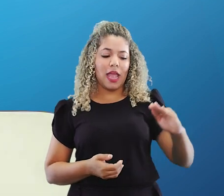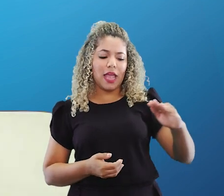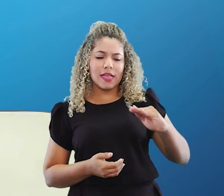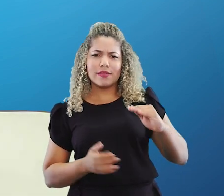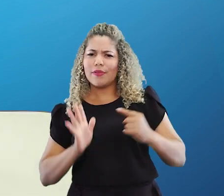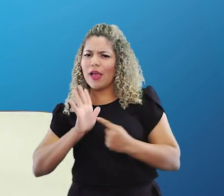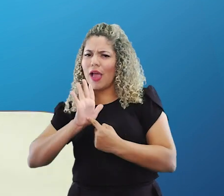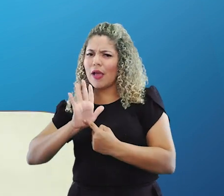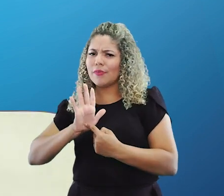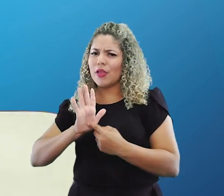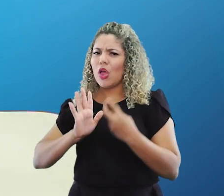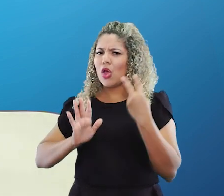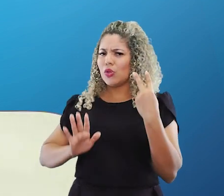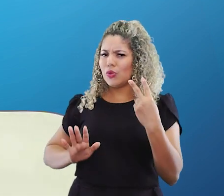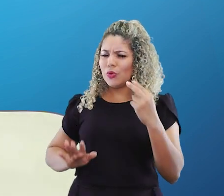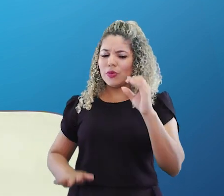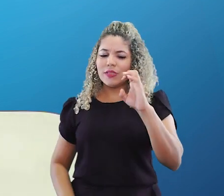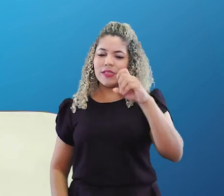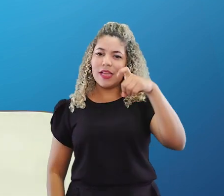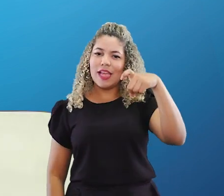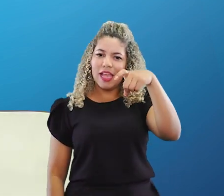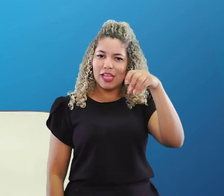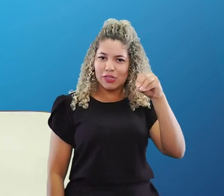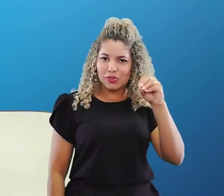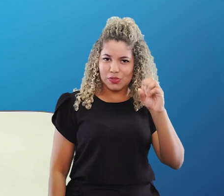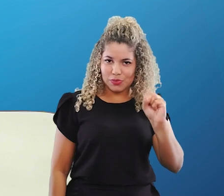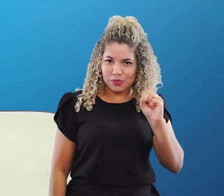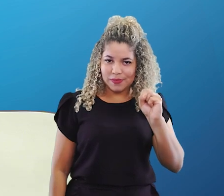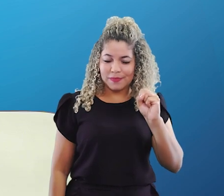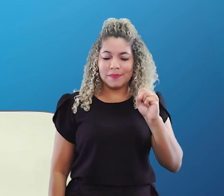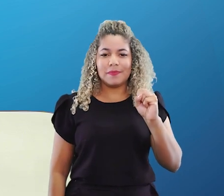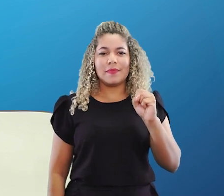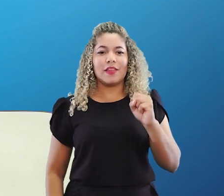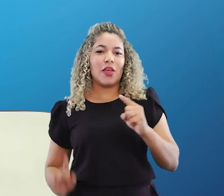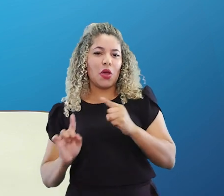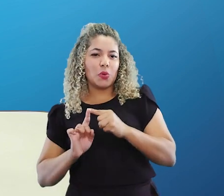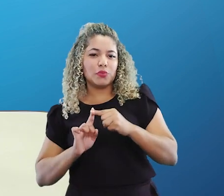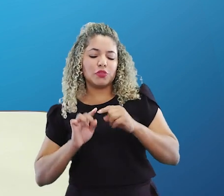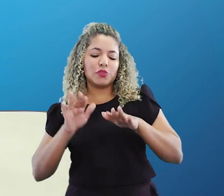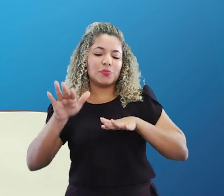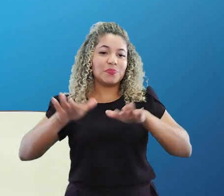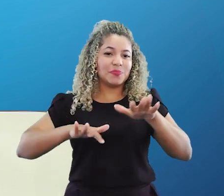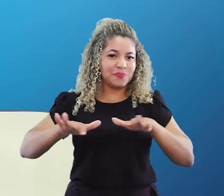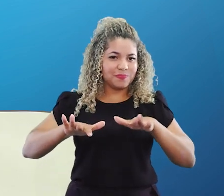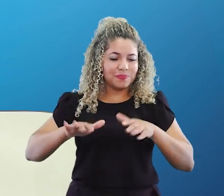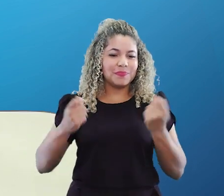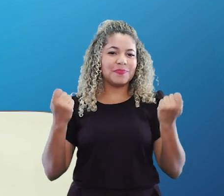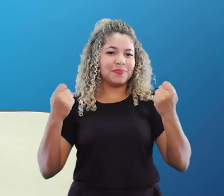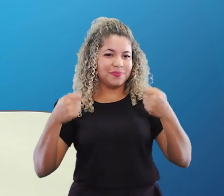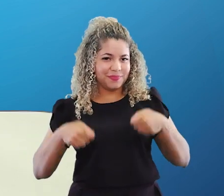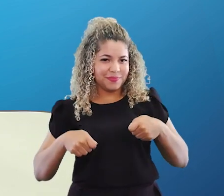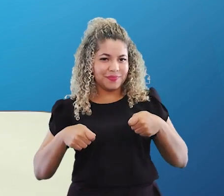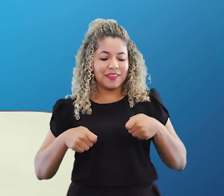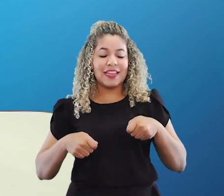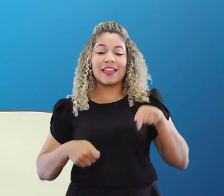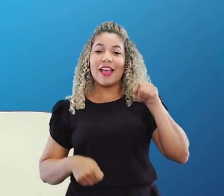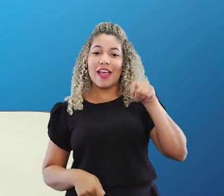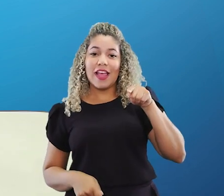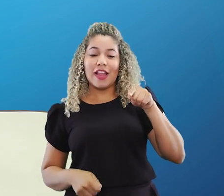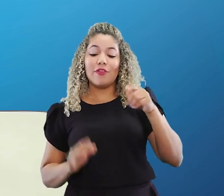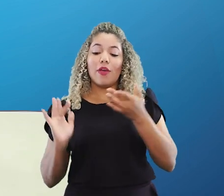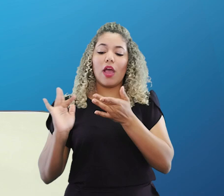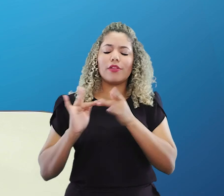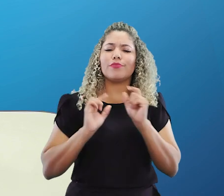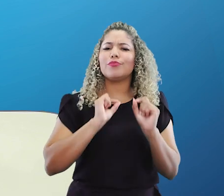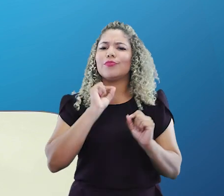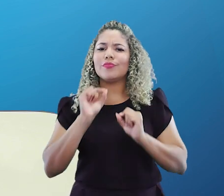Esse carrinho vai apresentar dois eixos para nós termos um tipo de movimentação. Esse eixo vai